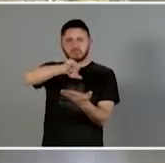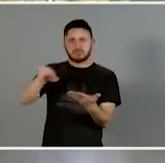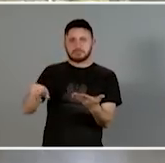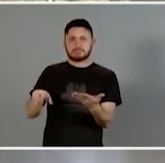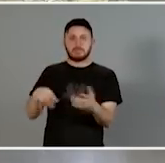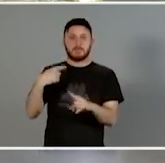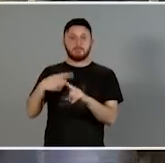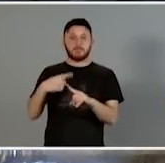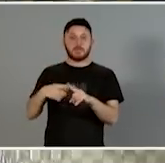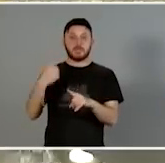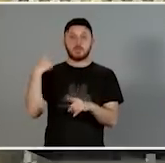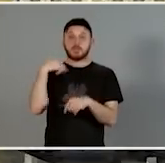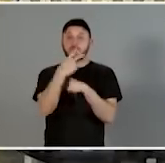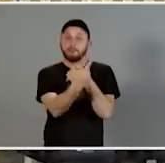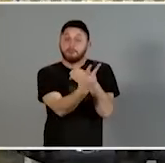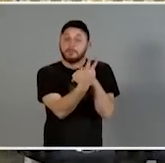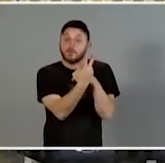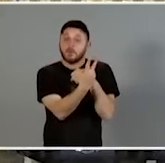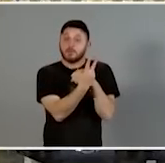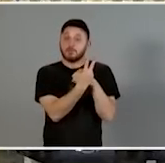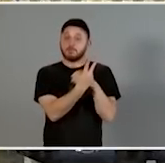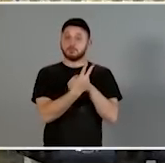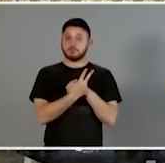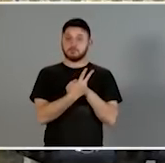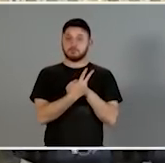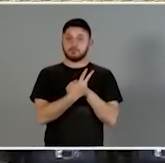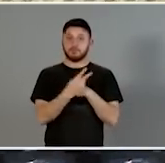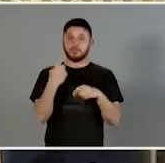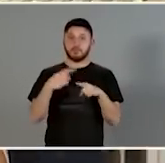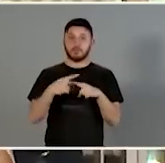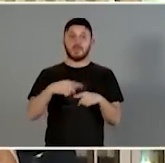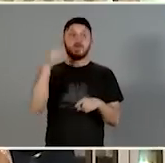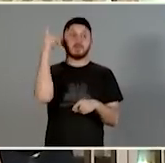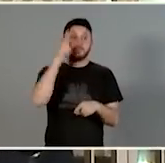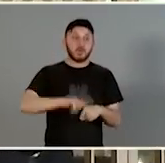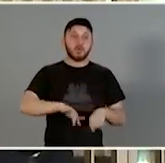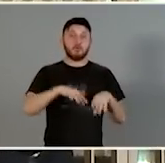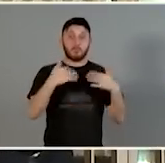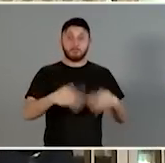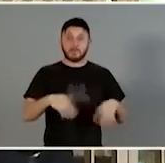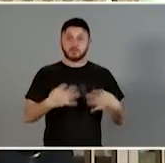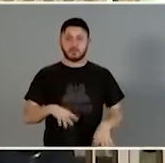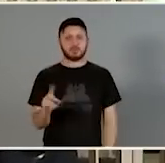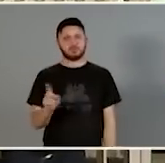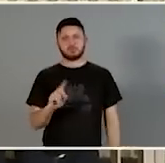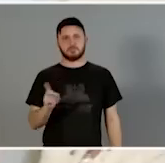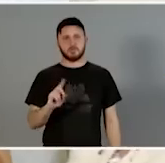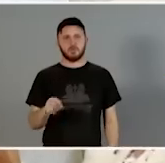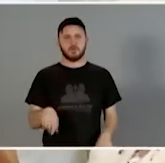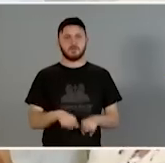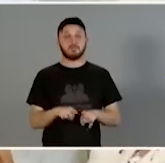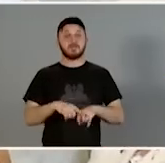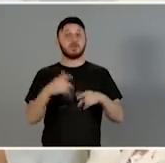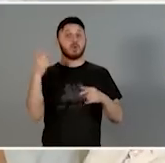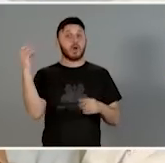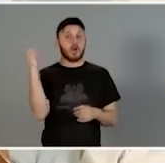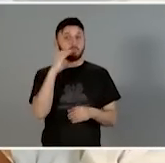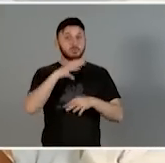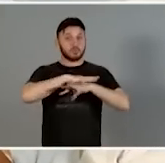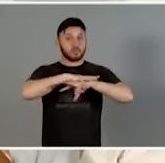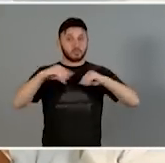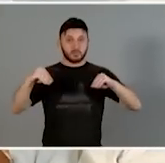para nos proteger, para a gente não se machucar mais e sarar.